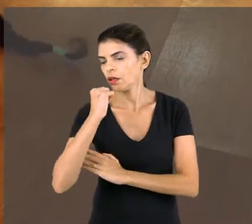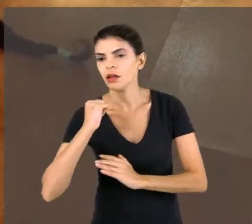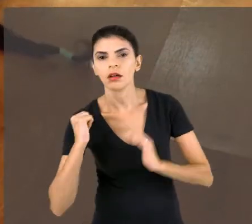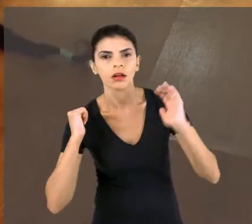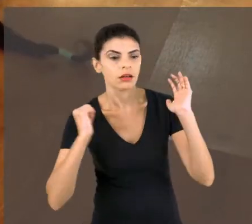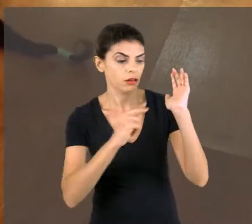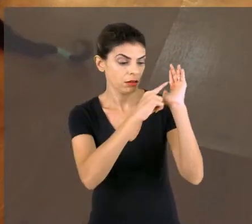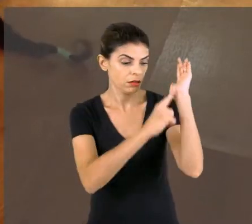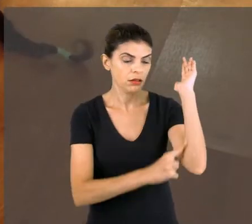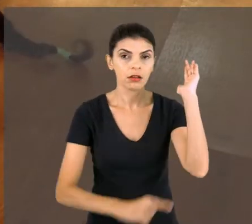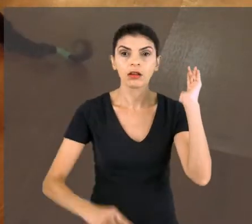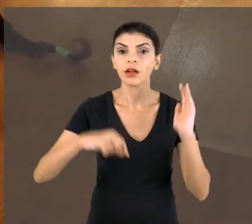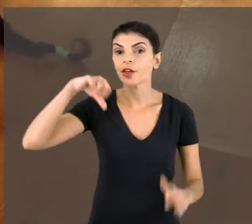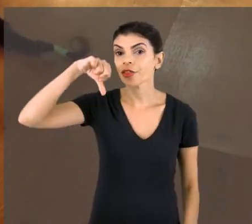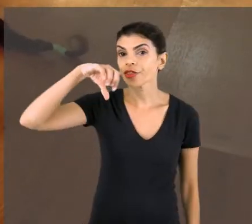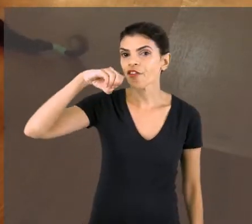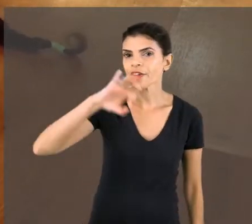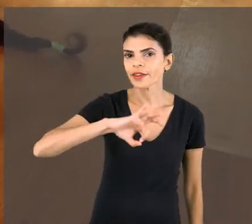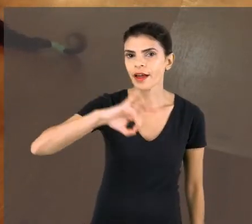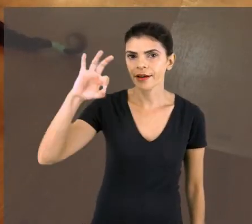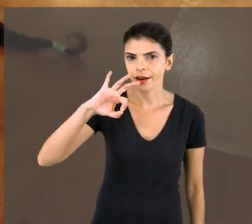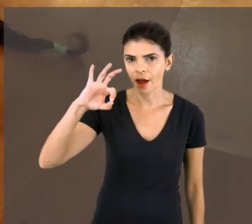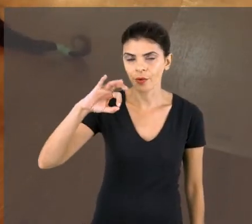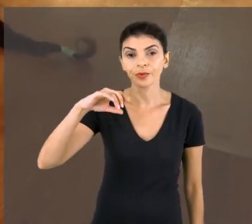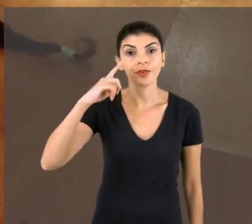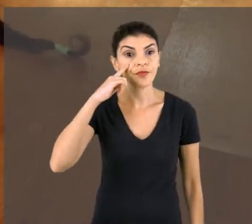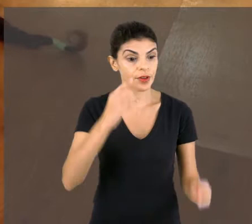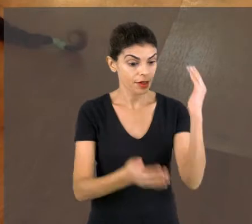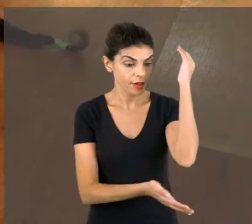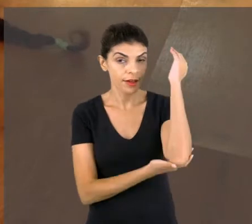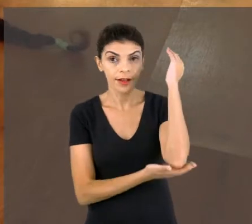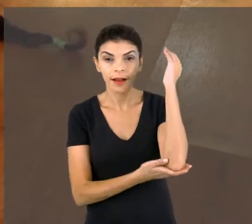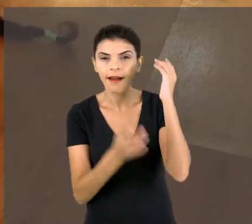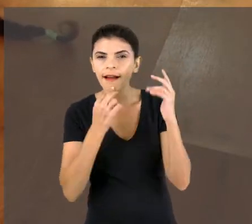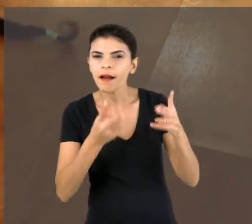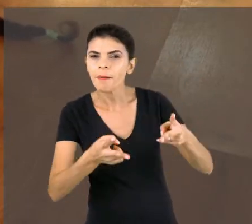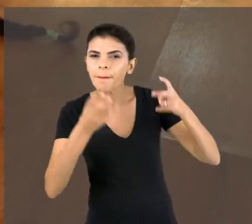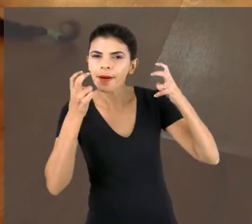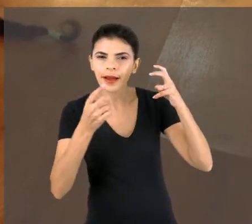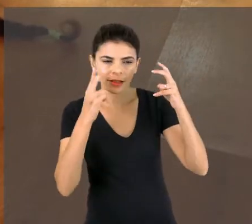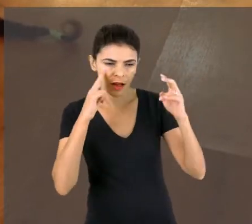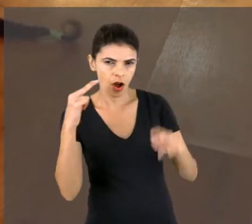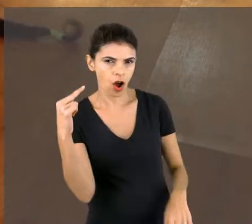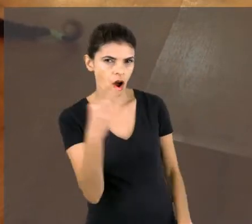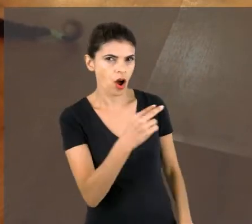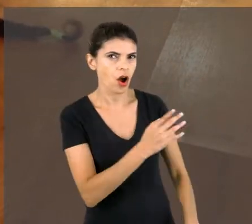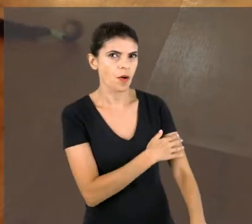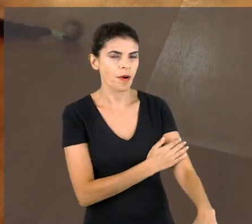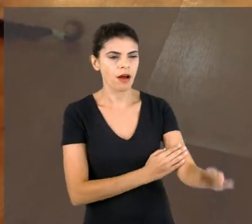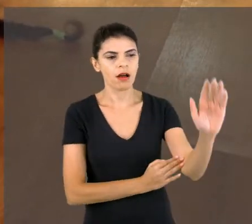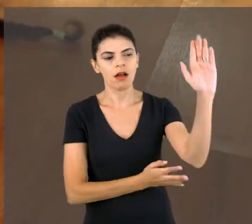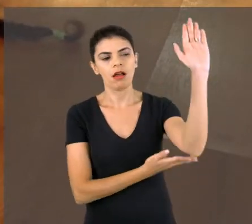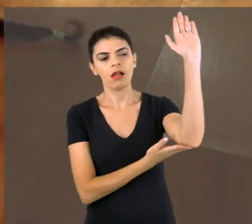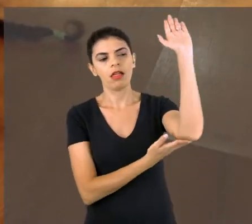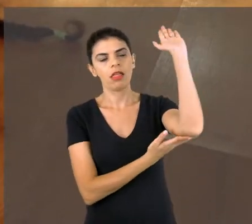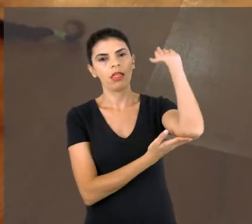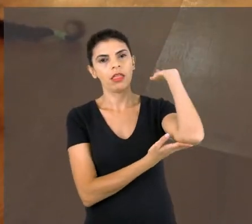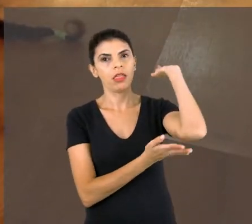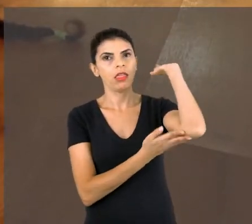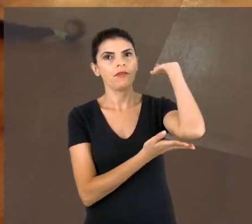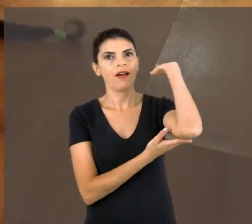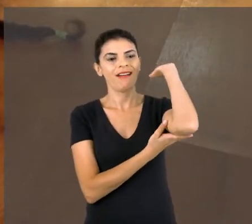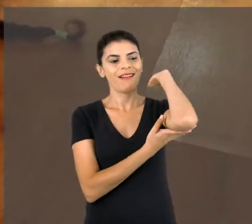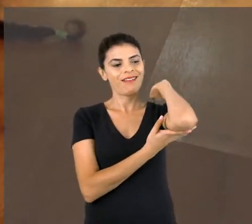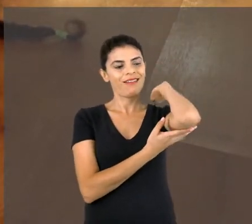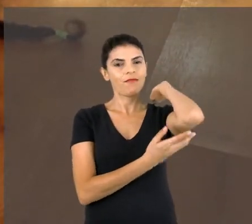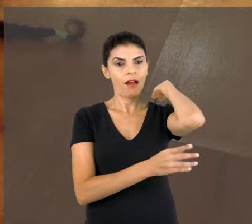braço fica a 90 graus, com o cotovelo bem apoiado. Repara que se você levar o braço para trás, naturalmente o teu